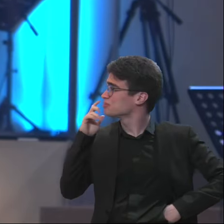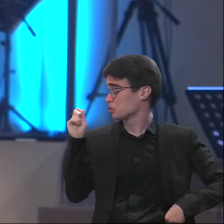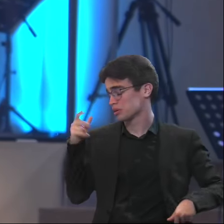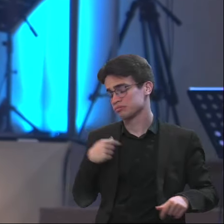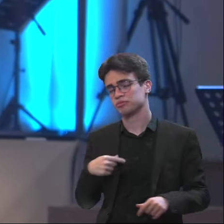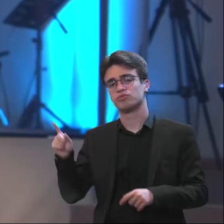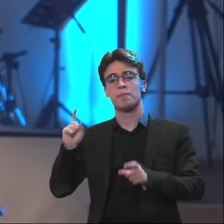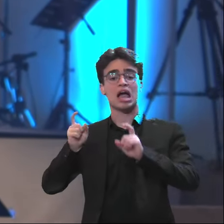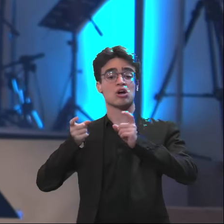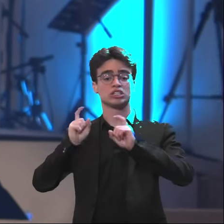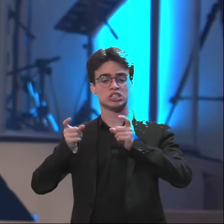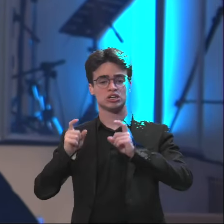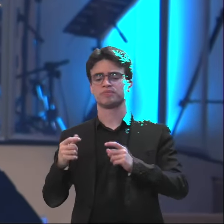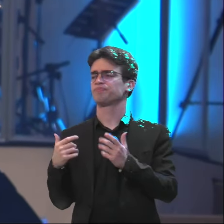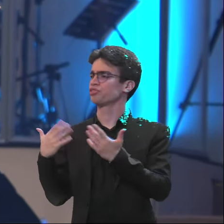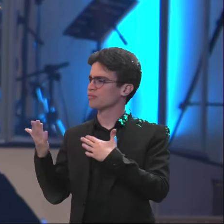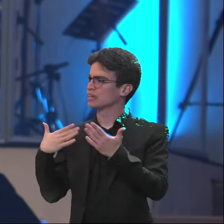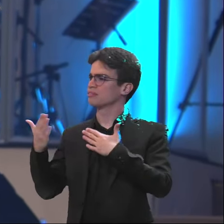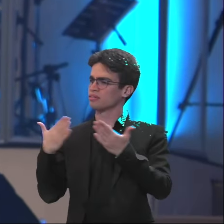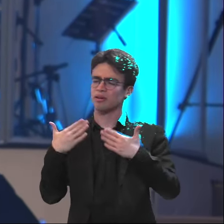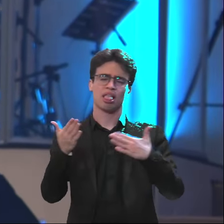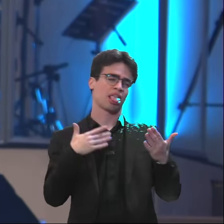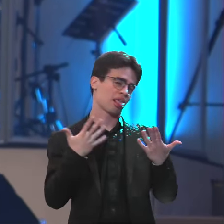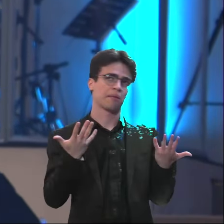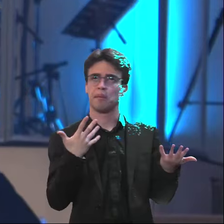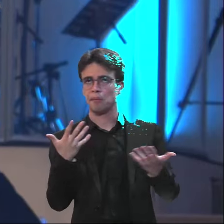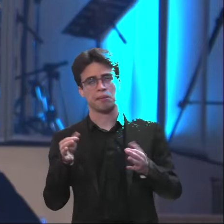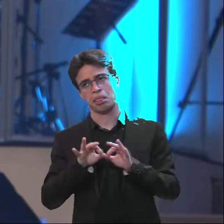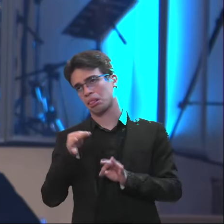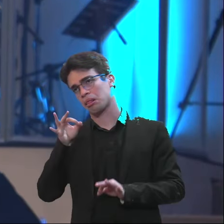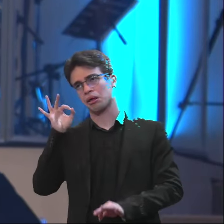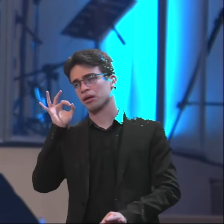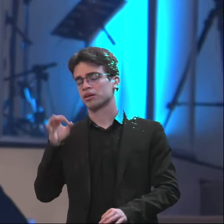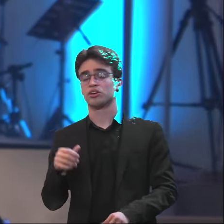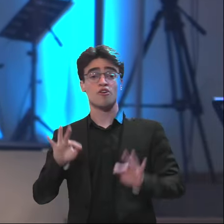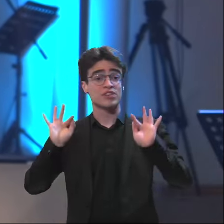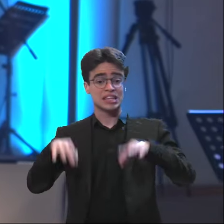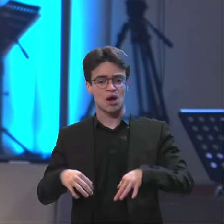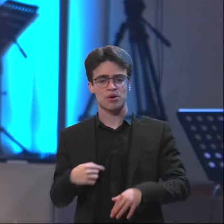reunião, conversamos, não chegamos em quase lugar nenhum. No final da conversa, eu falei, olha,